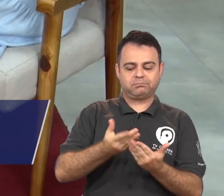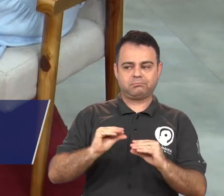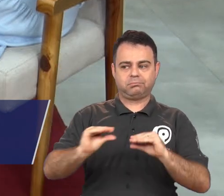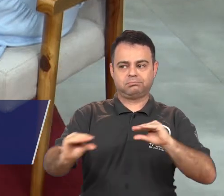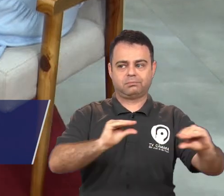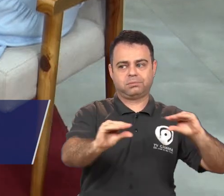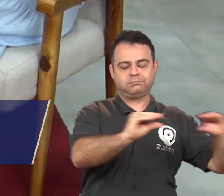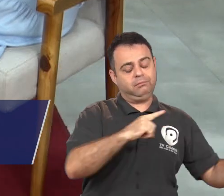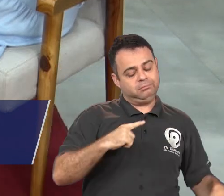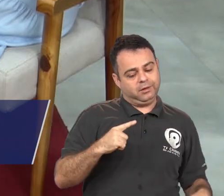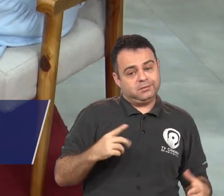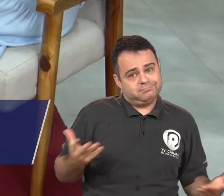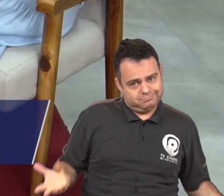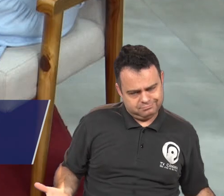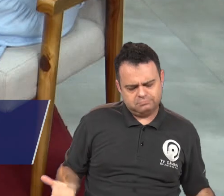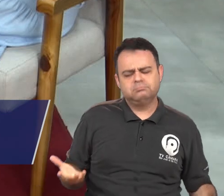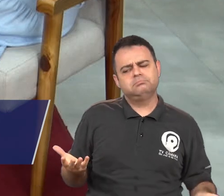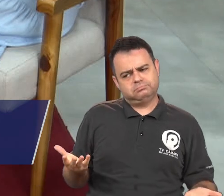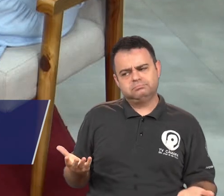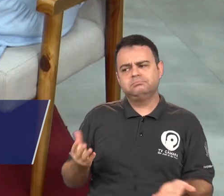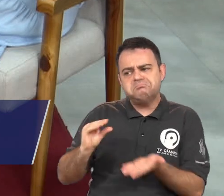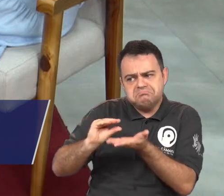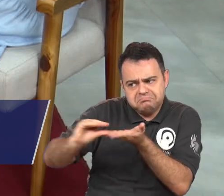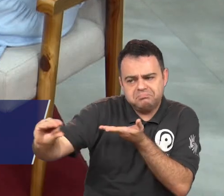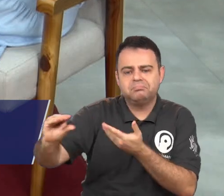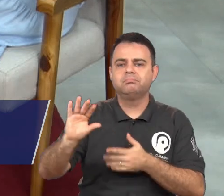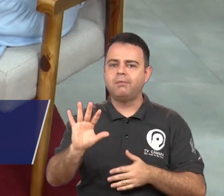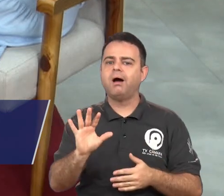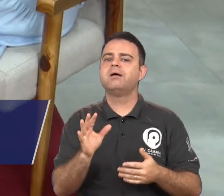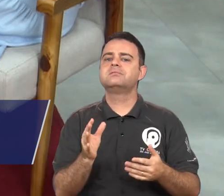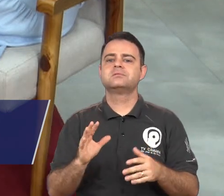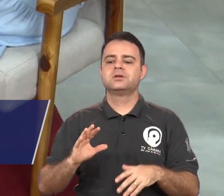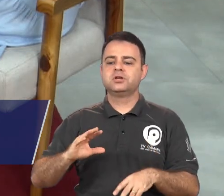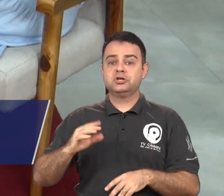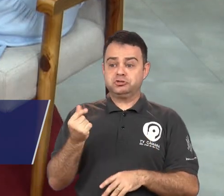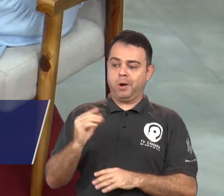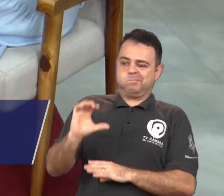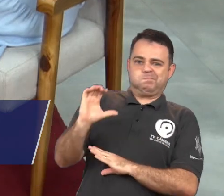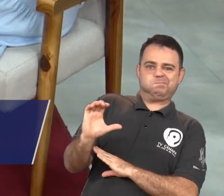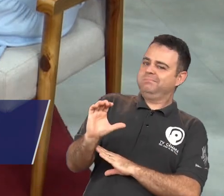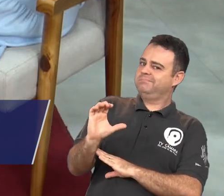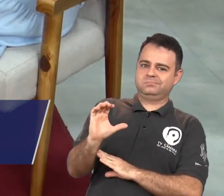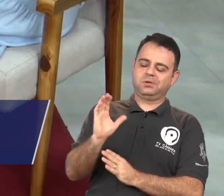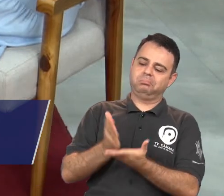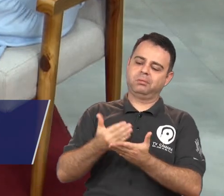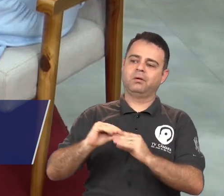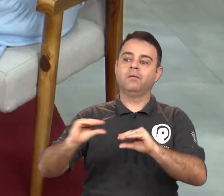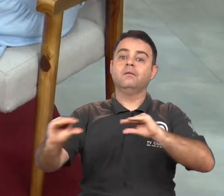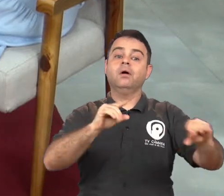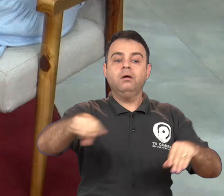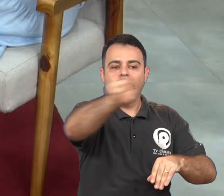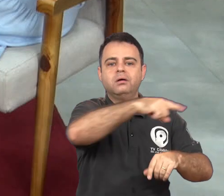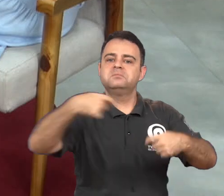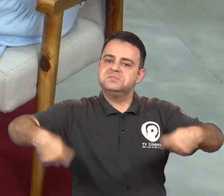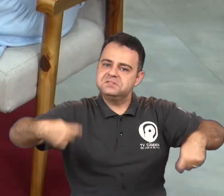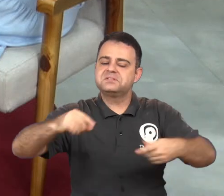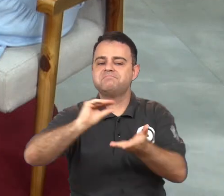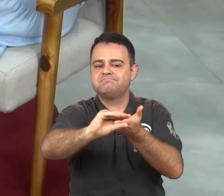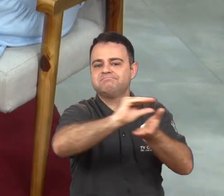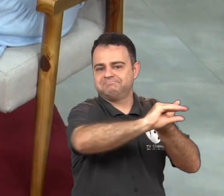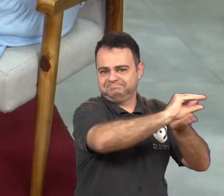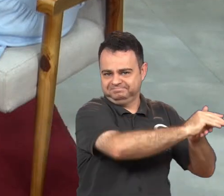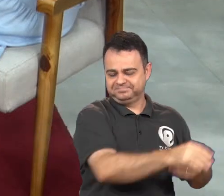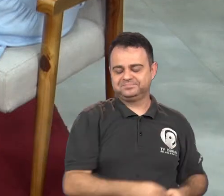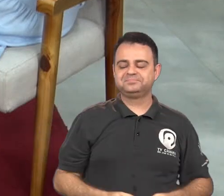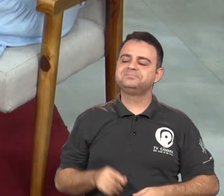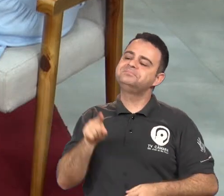ser prestigiada com a emenda impositiva, como muitas outras que têm trabalho e necessidade serão. Vereadora, nós falamos aqui dos